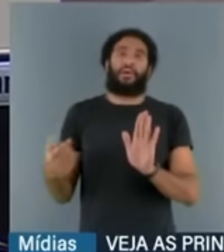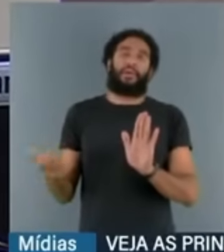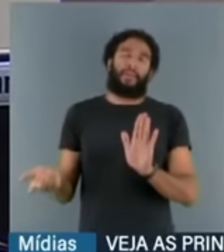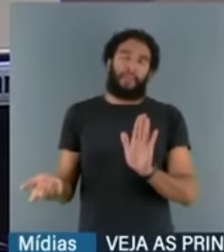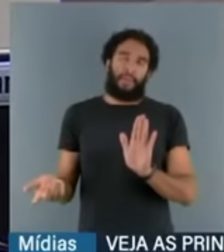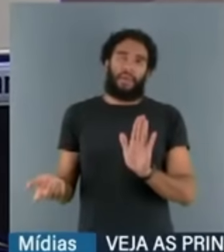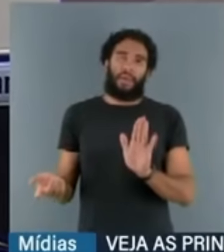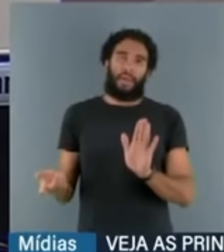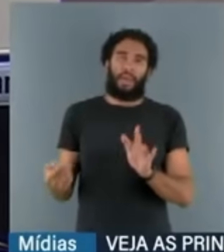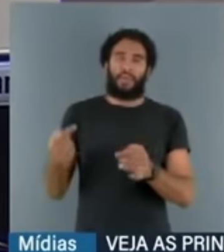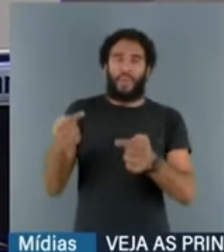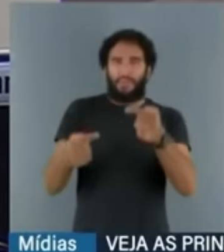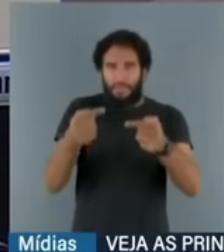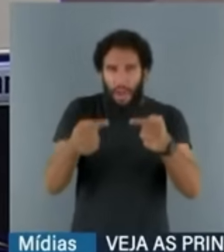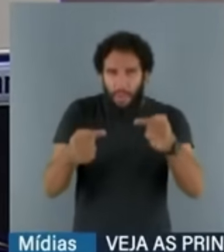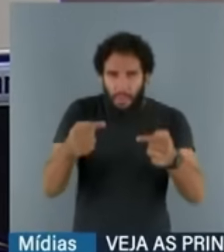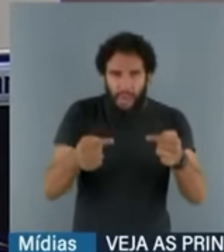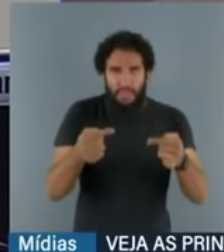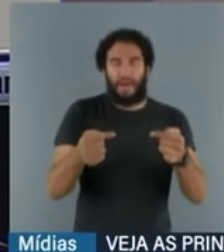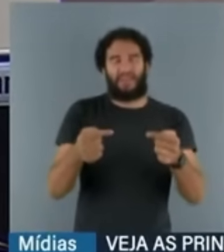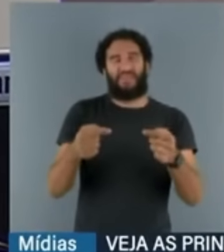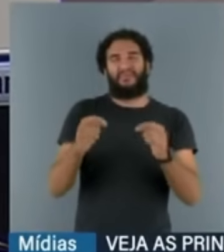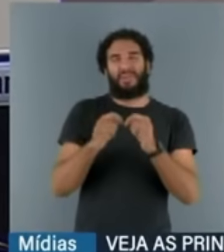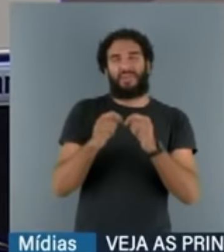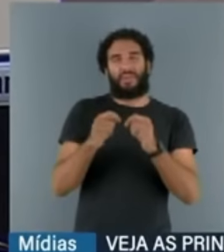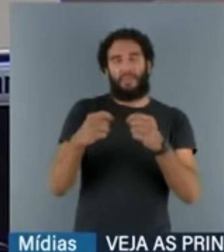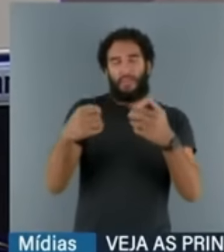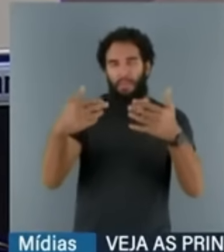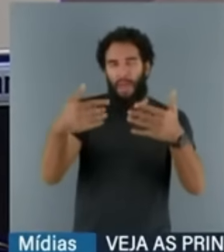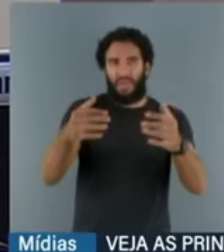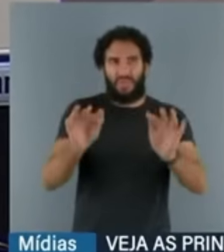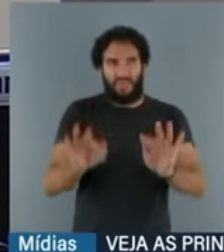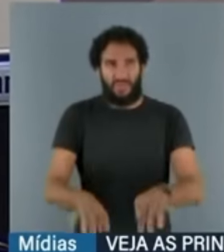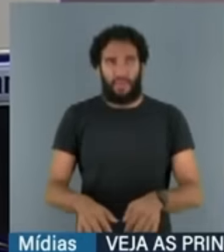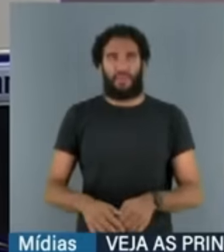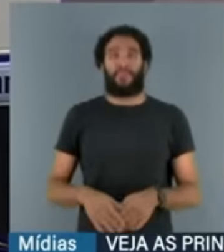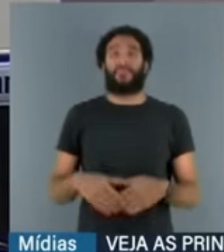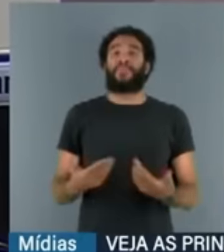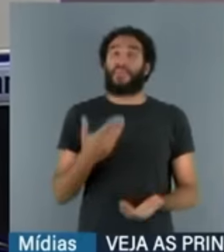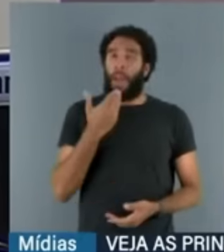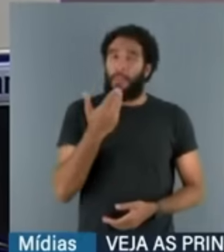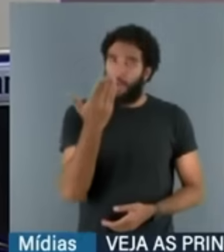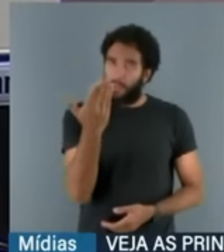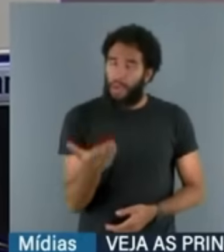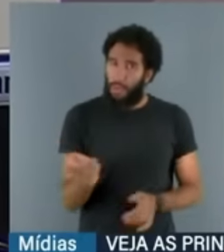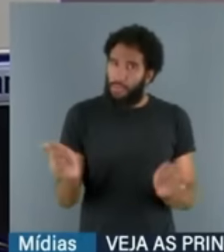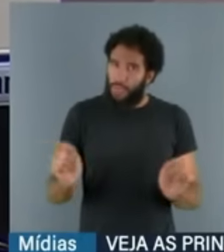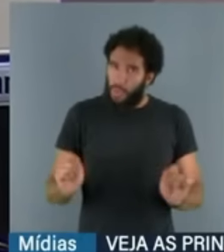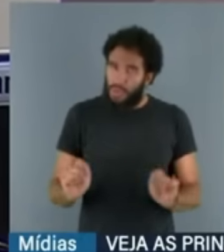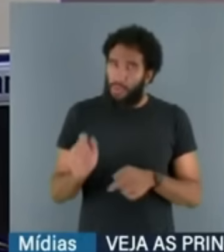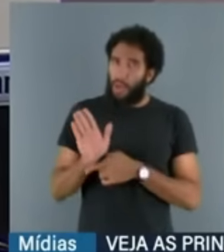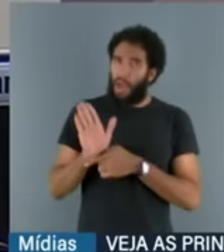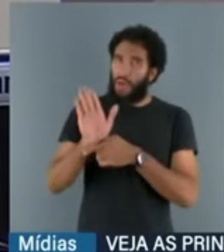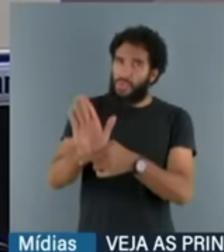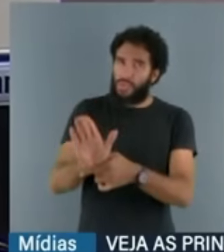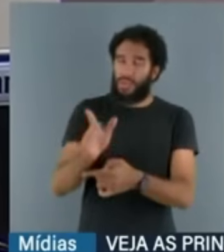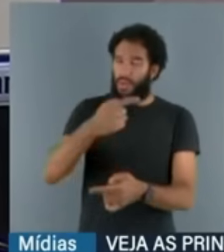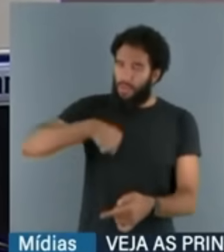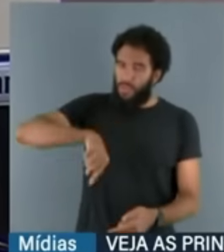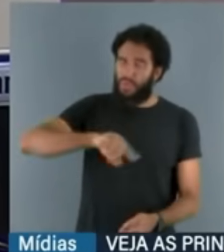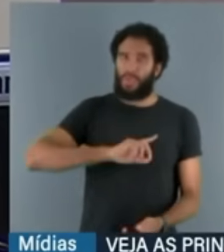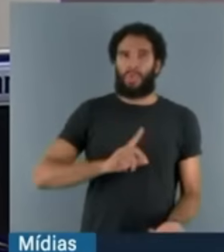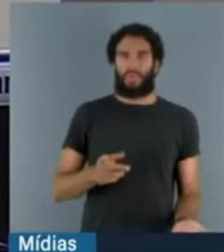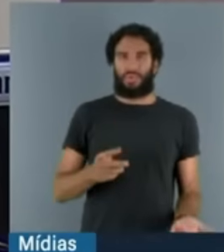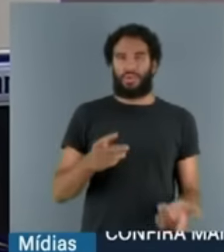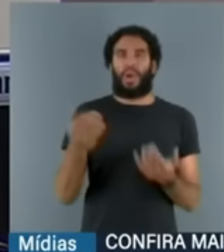que faremos ao final dos nossos trabalhos. Então, eu mais uma vez apelo ao senhor que possa estar contribuindo conosco, não é? Com as